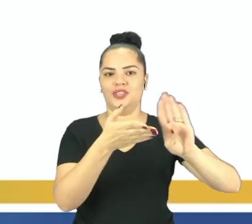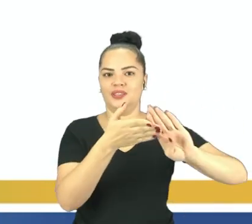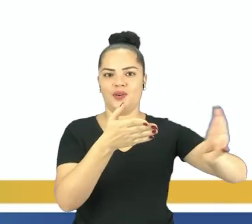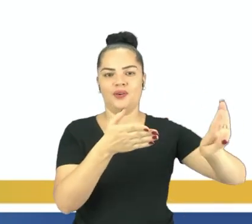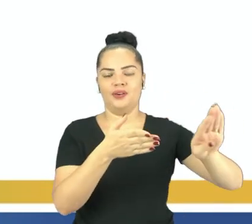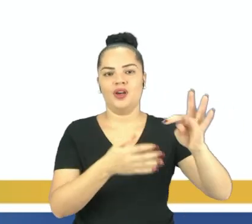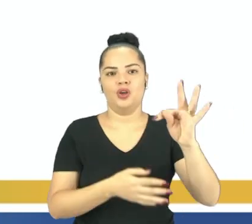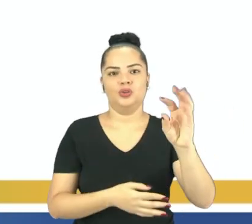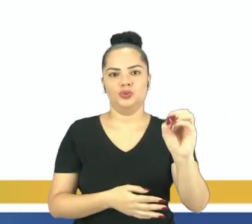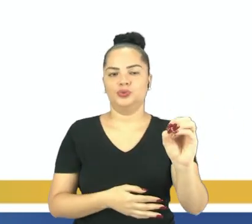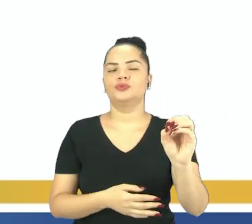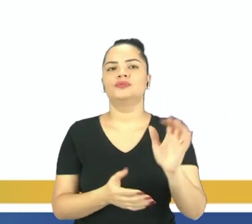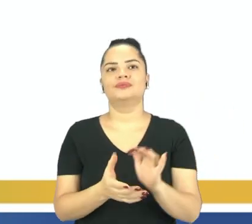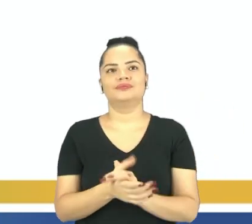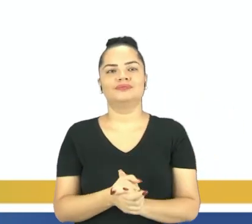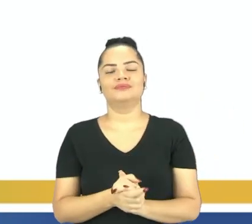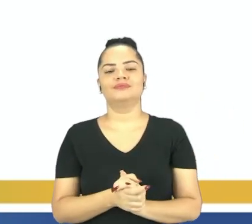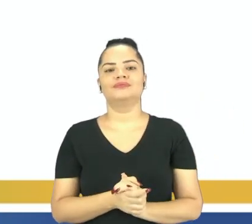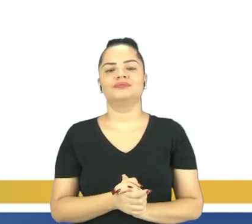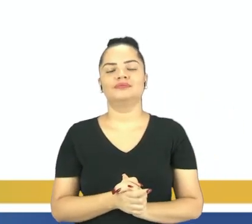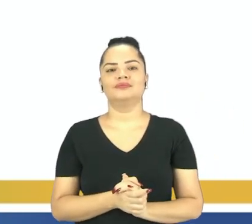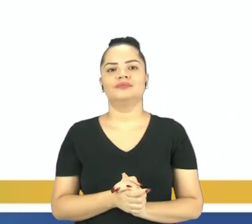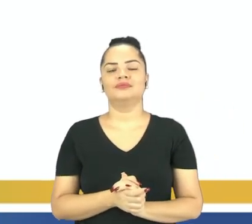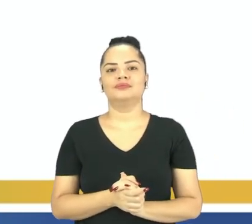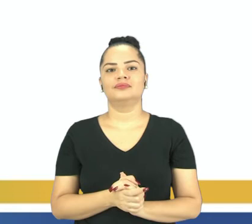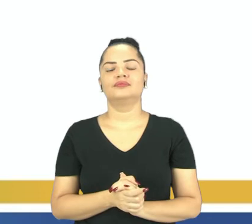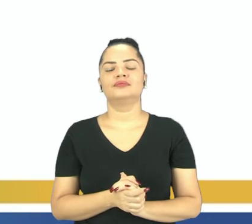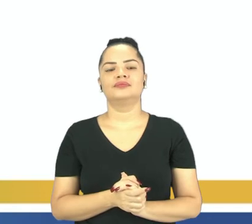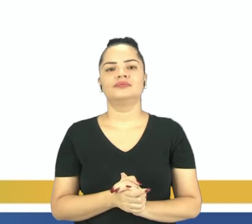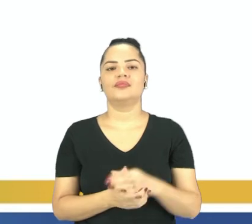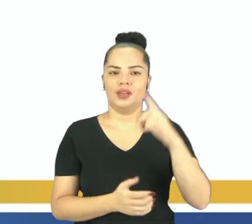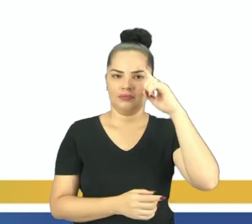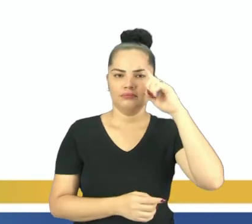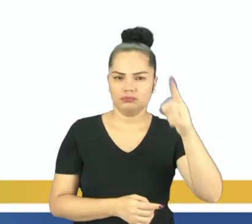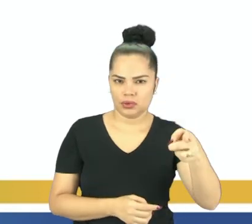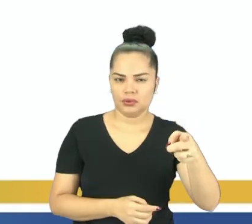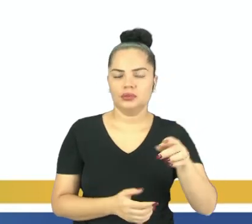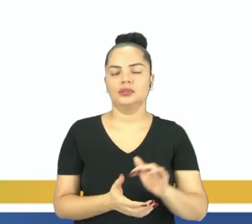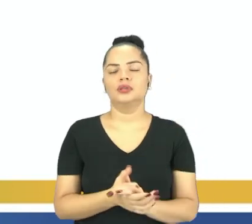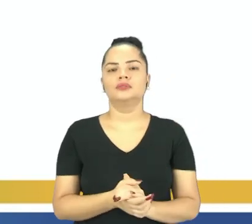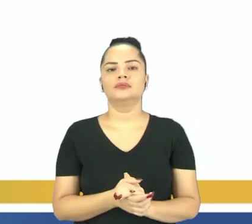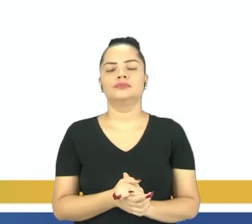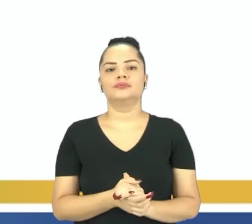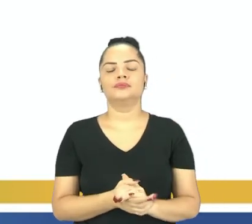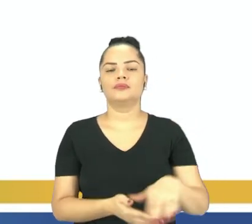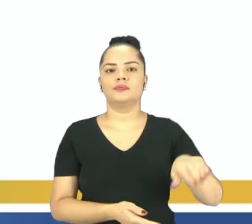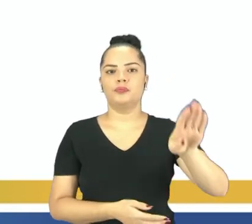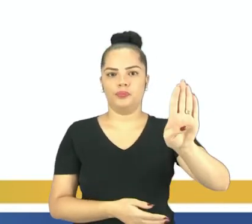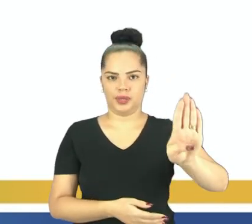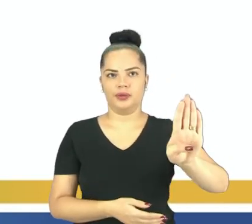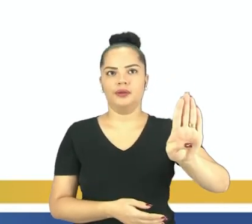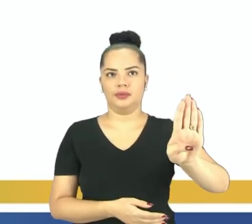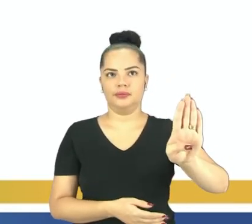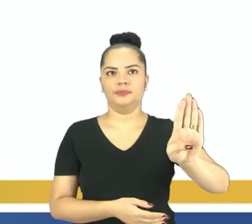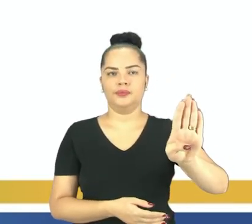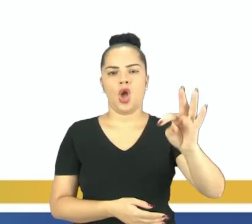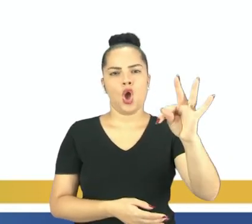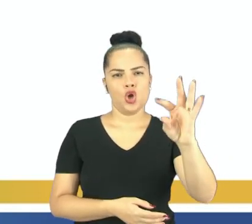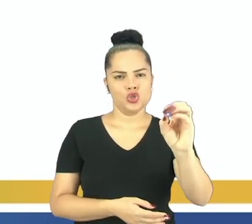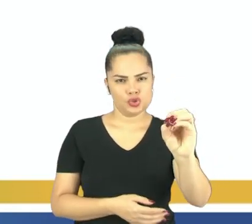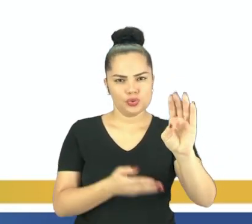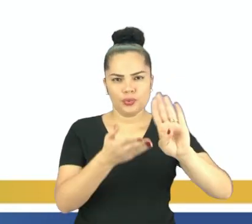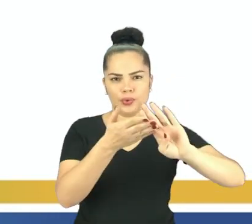ficou study for the test. Virou ordem. Na letra B, em vez de to buy an